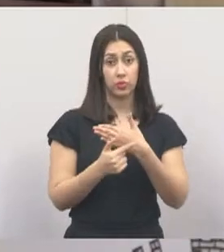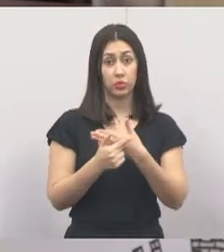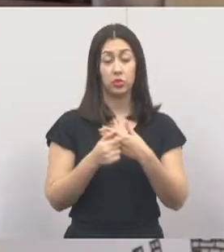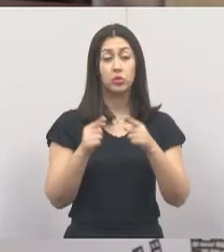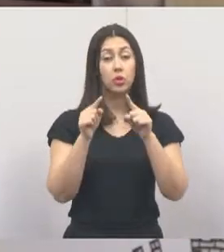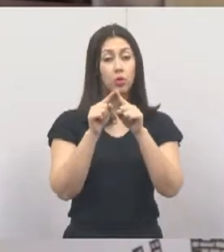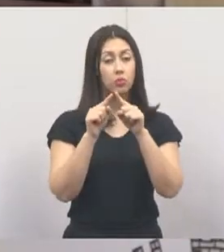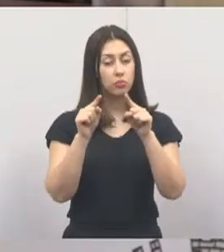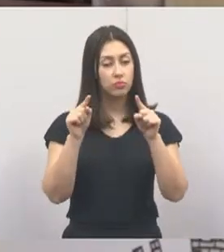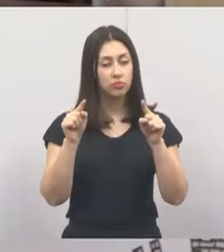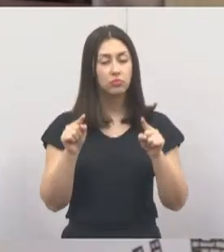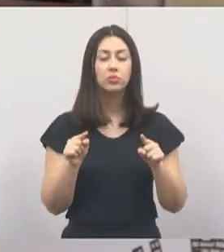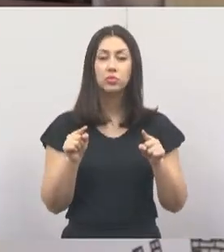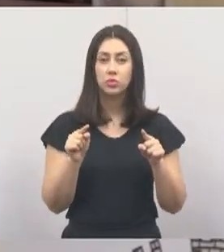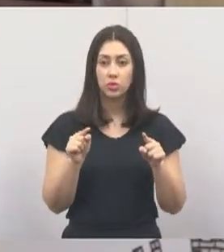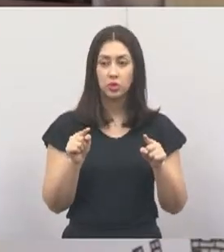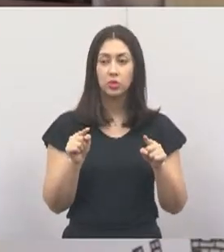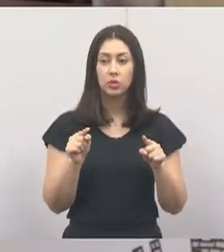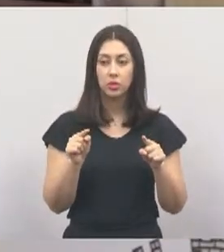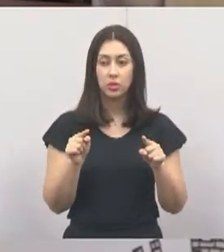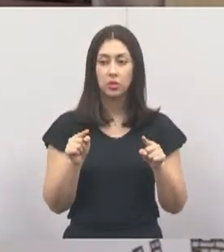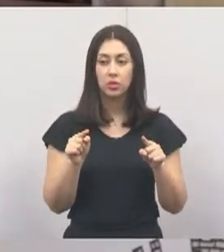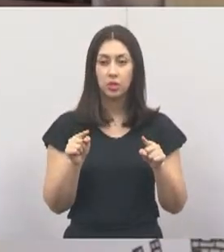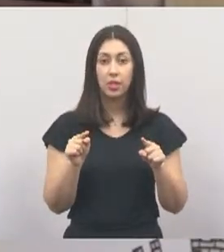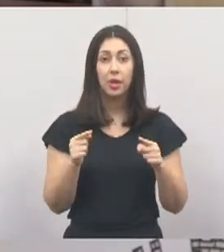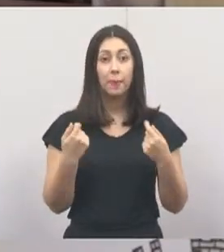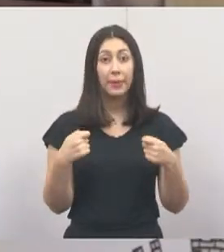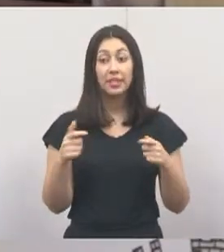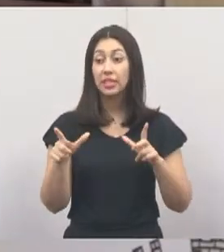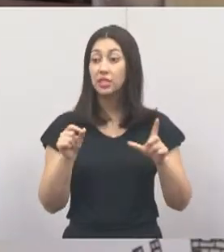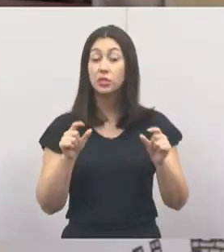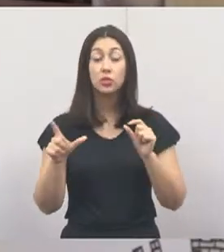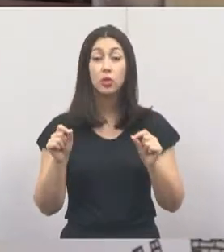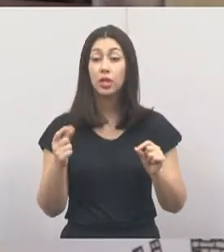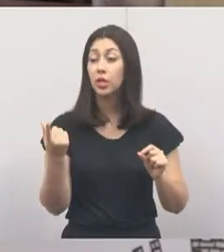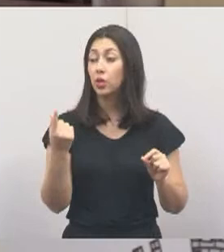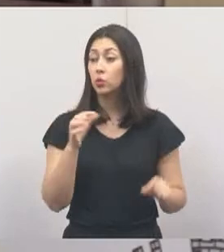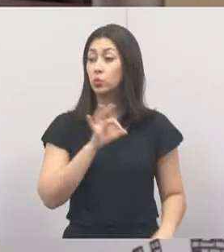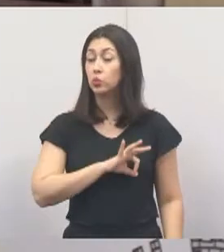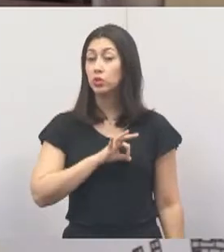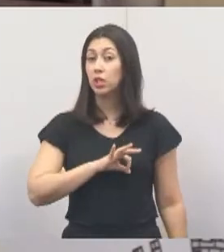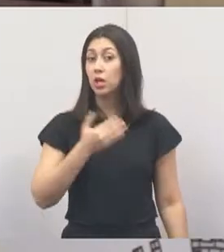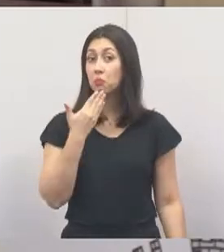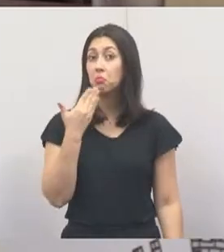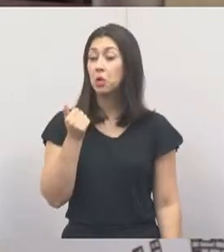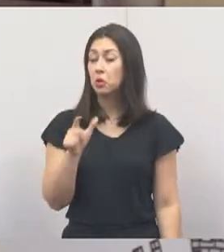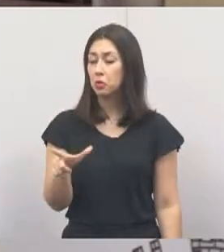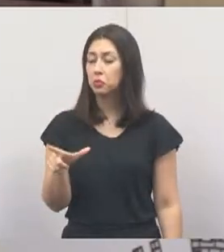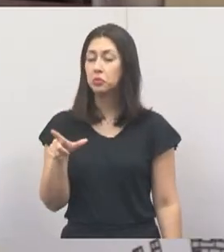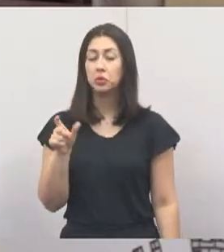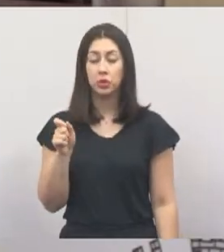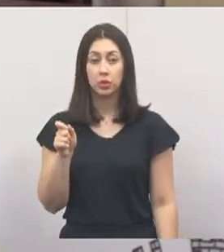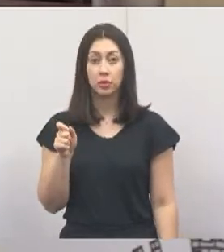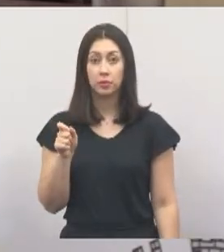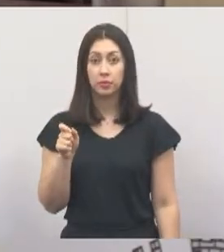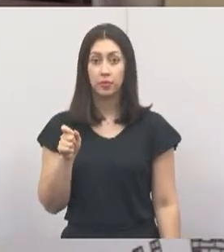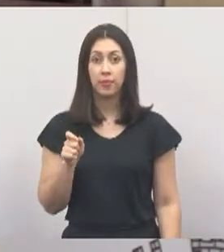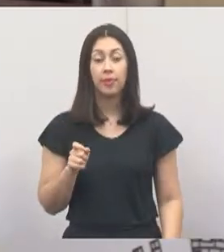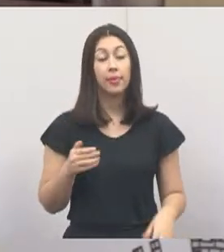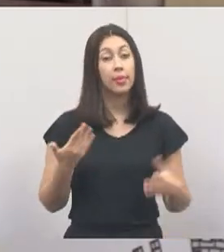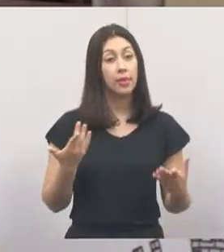servidor fará jus à de maior valor. Artigo 6º. Serão nomeados